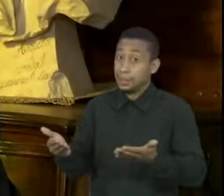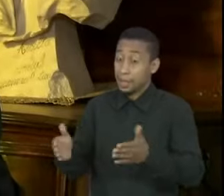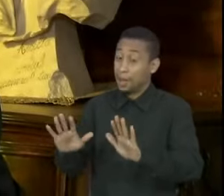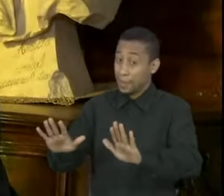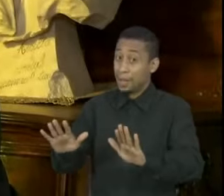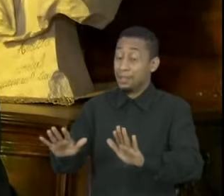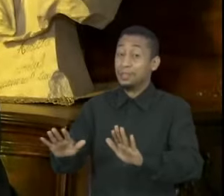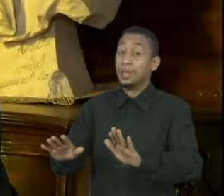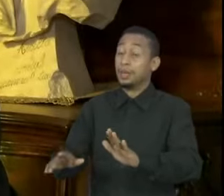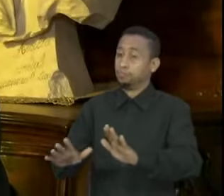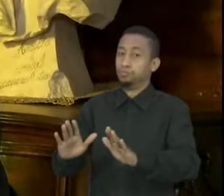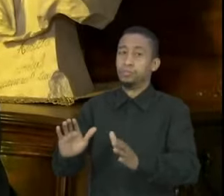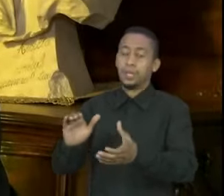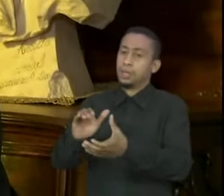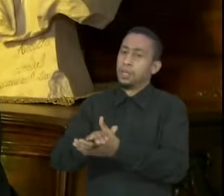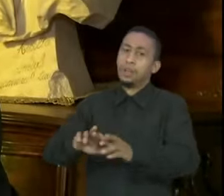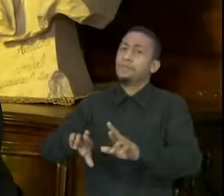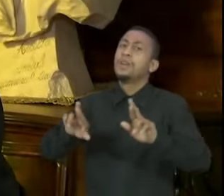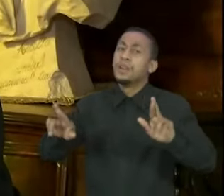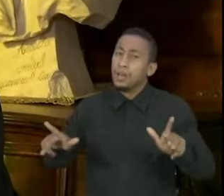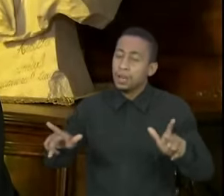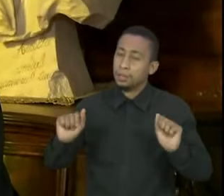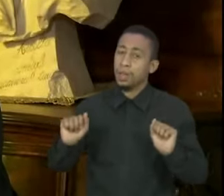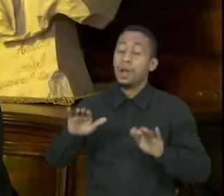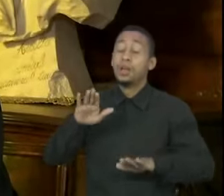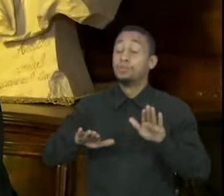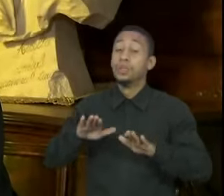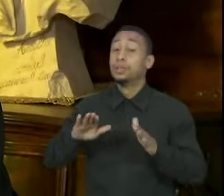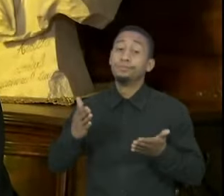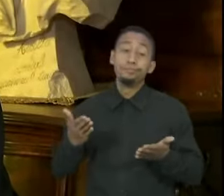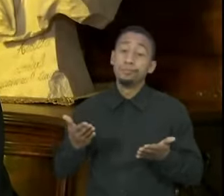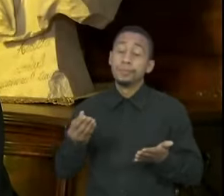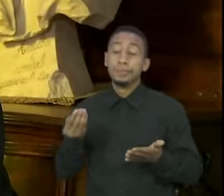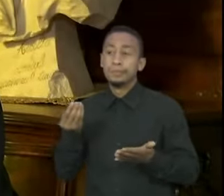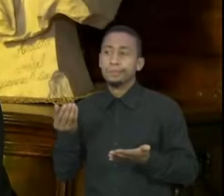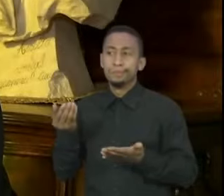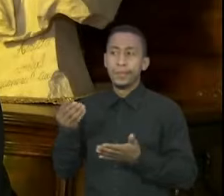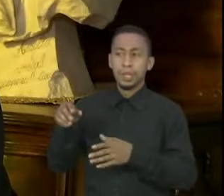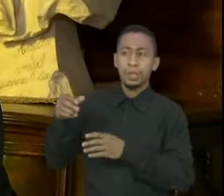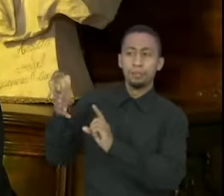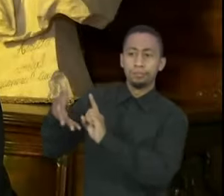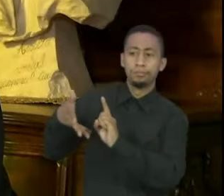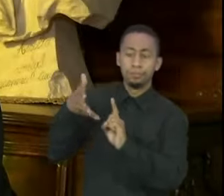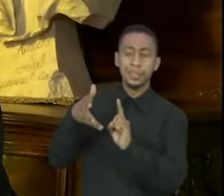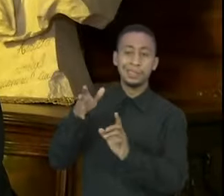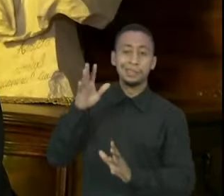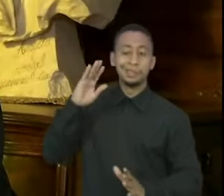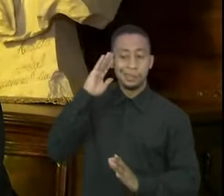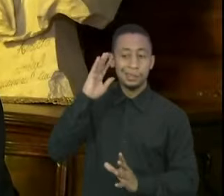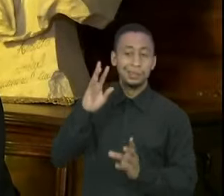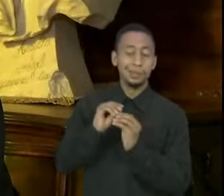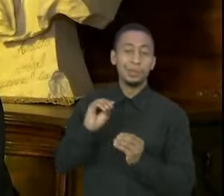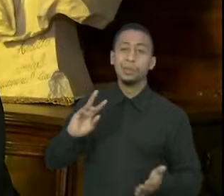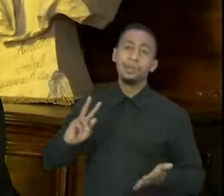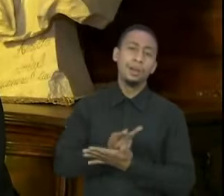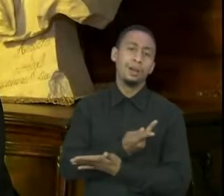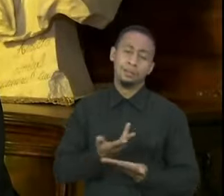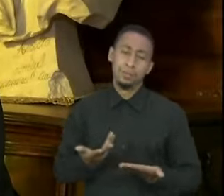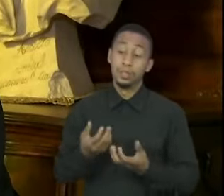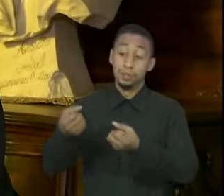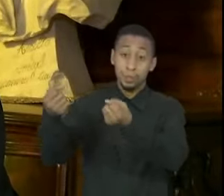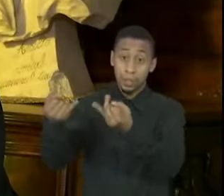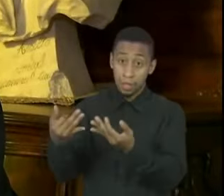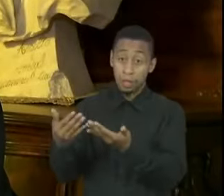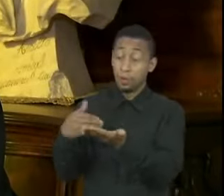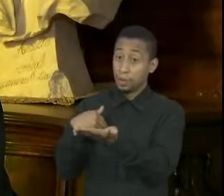constituírem família fez foi uma interpretação equivocada da das palavras do papa papa falava exatamente disso que